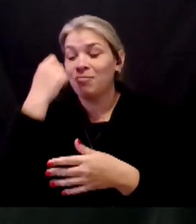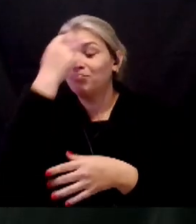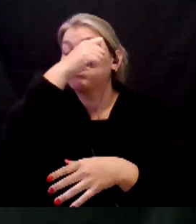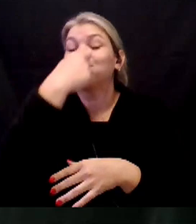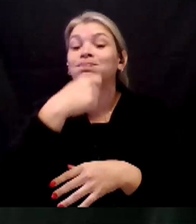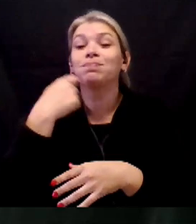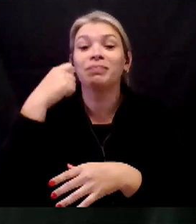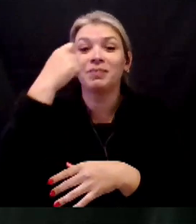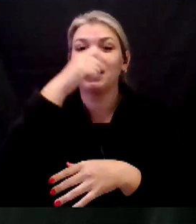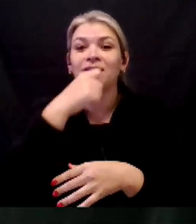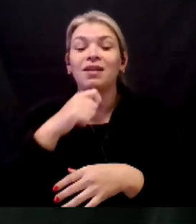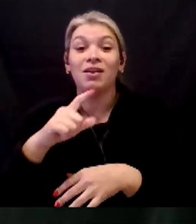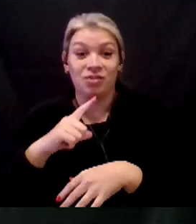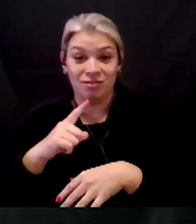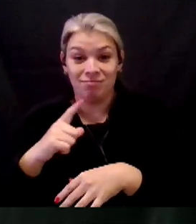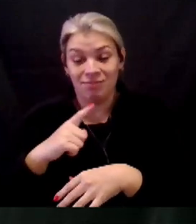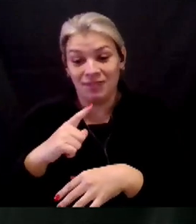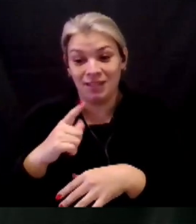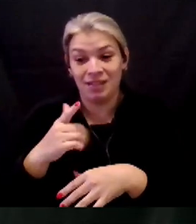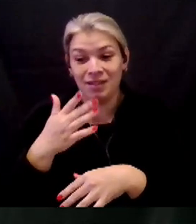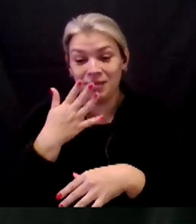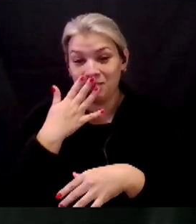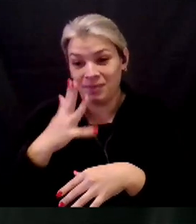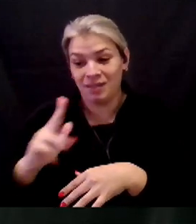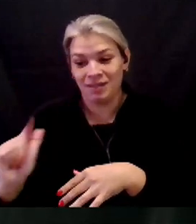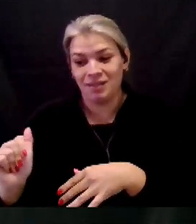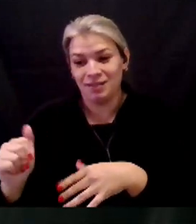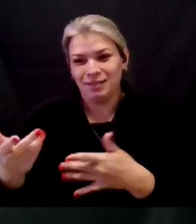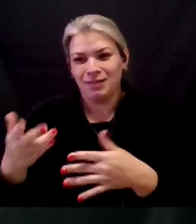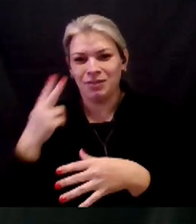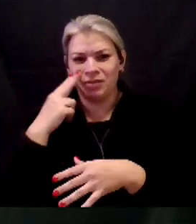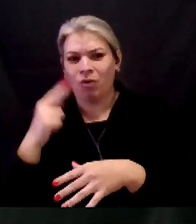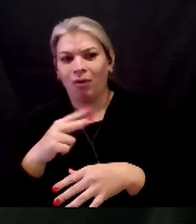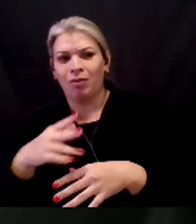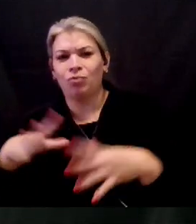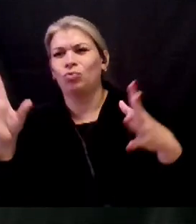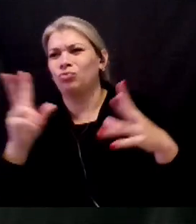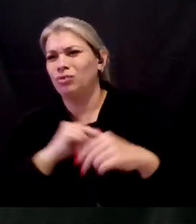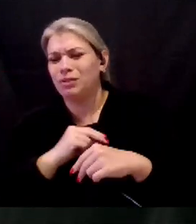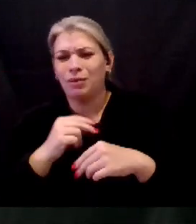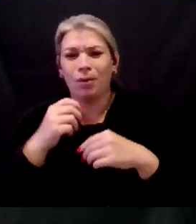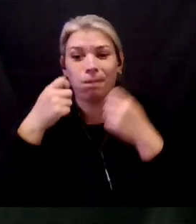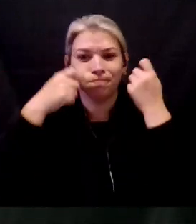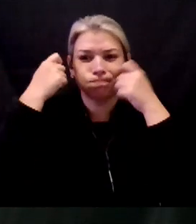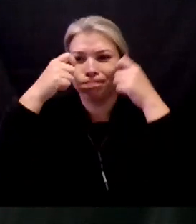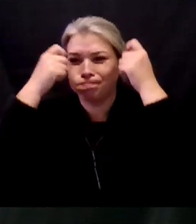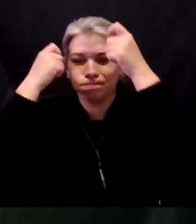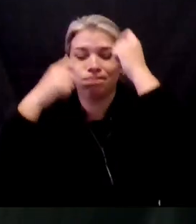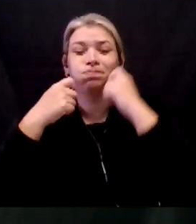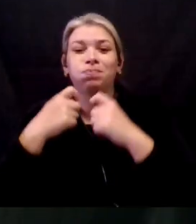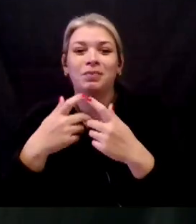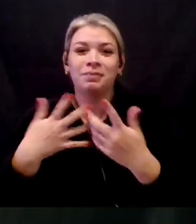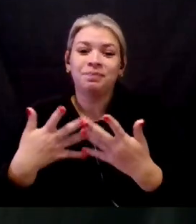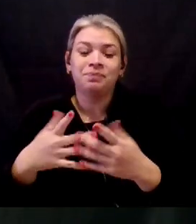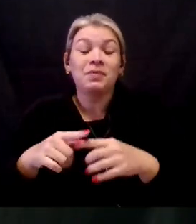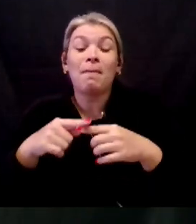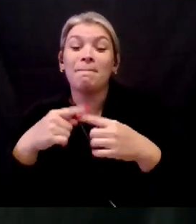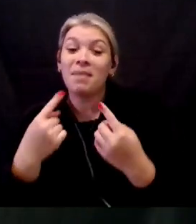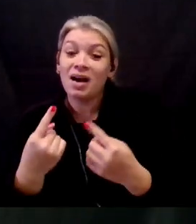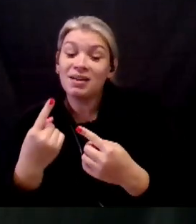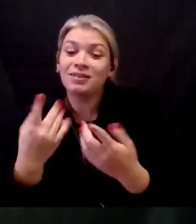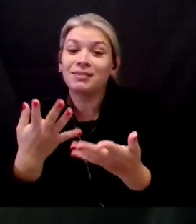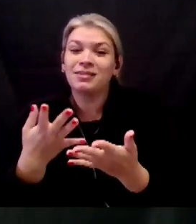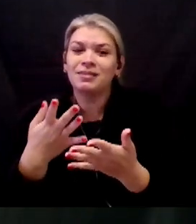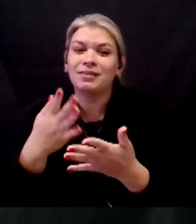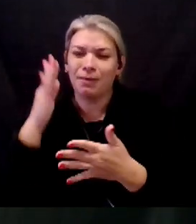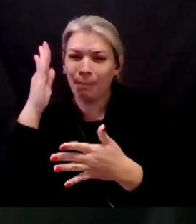pra brincar. E aí quando você vê a criança tá lá toda pintada, rostinho rosinha e tal. Será que isso faz mal? A gente vai descobrir hoje. Então